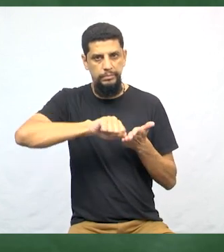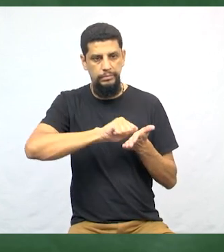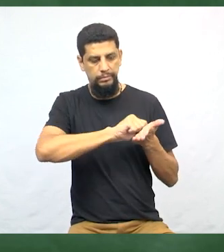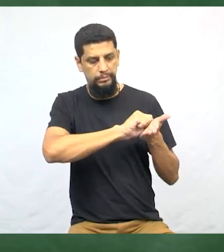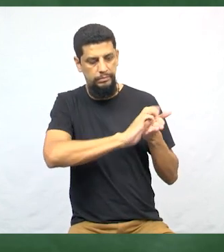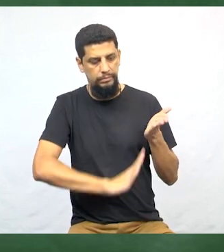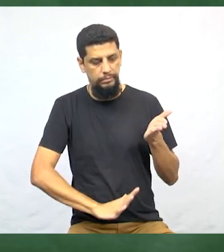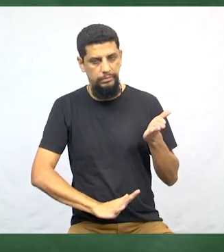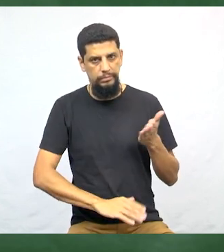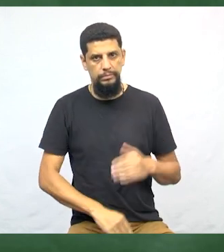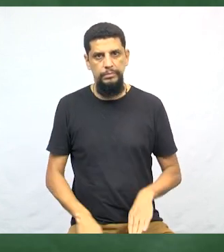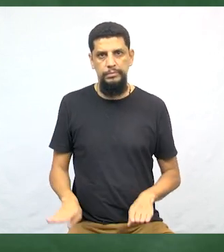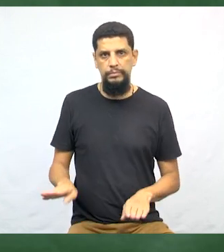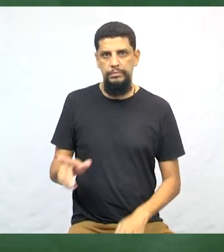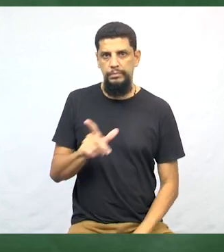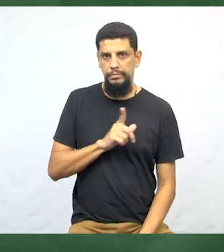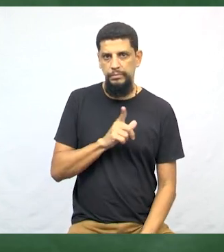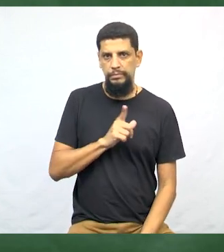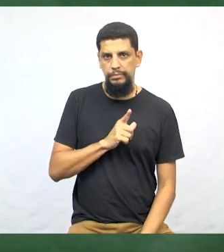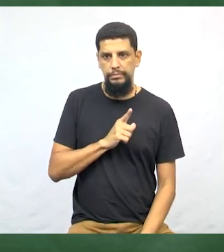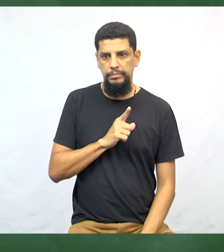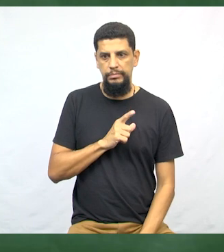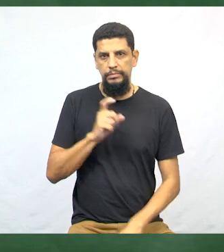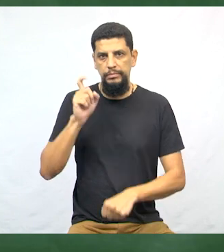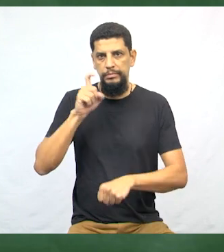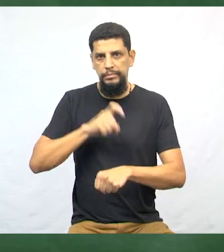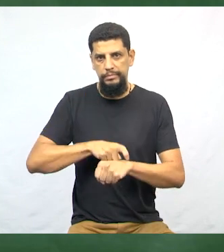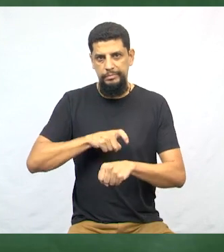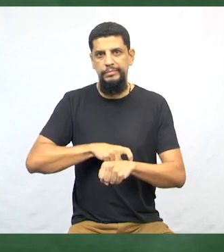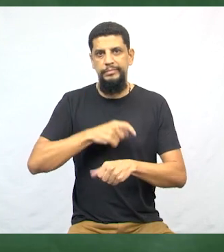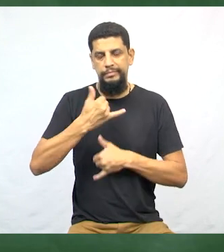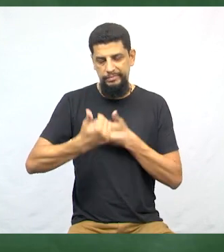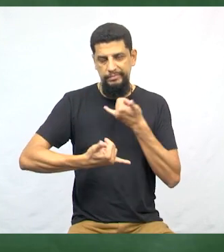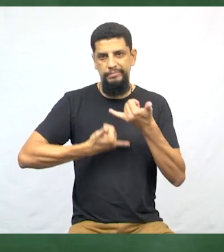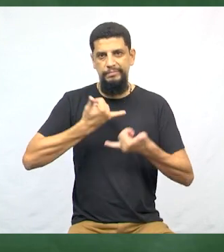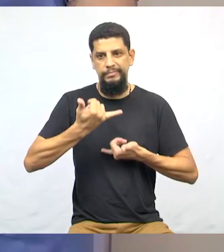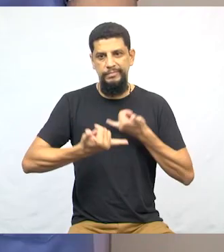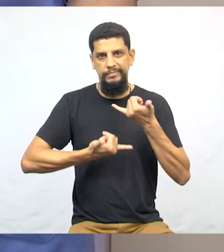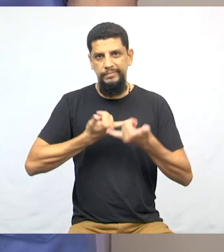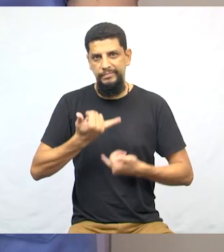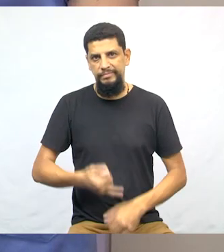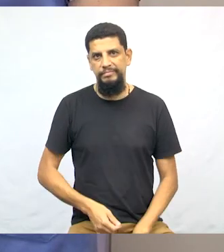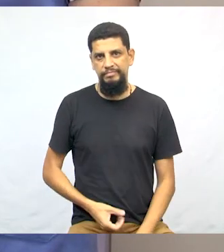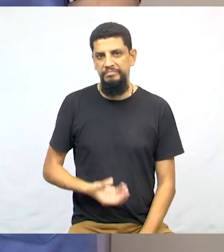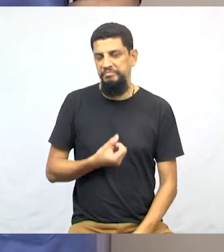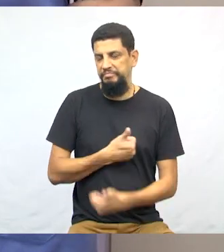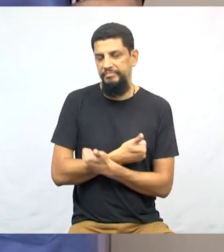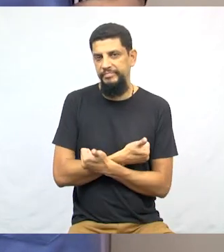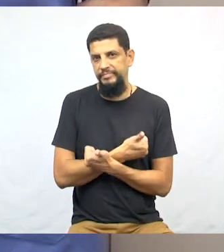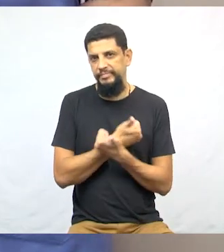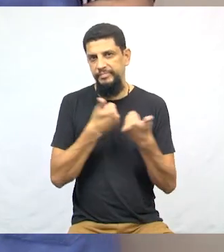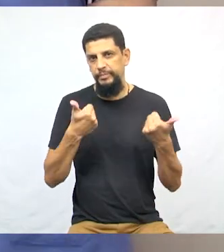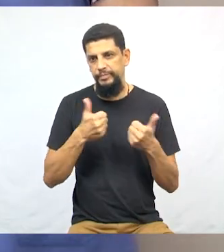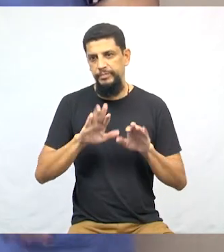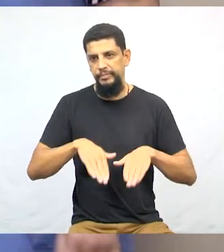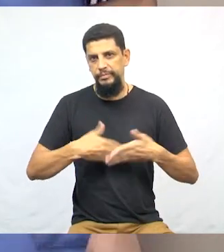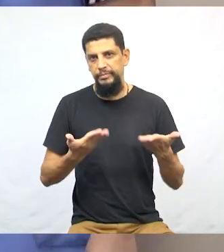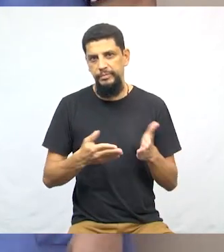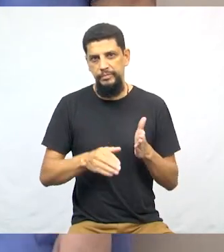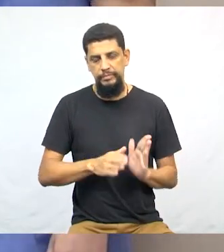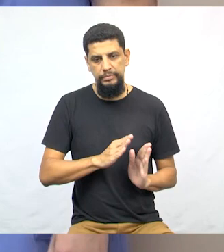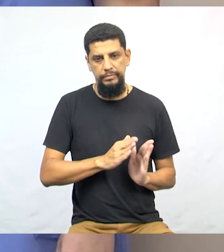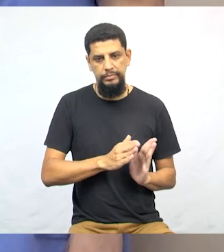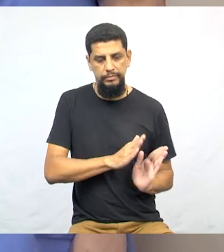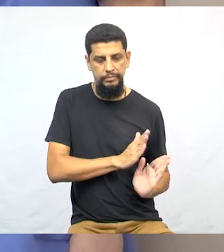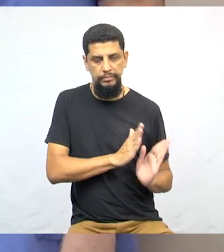atividades e teremos a hora de brincar. Muito bem. Então, a